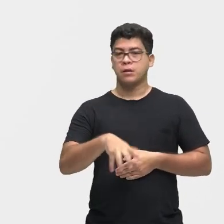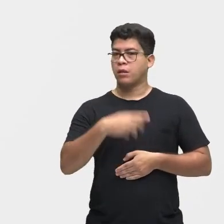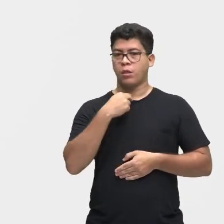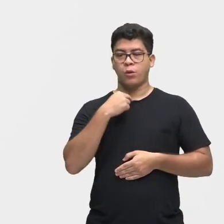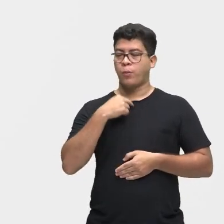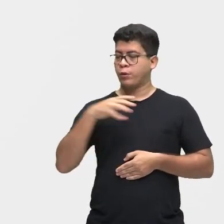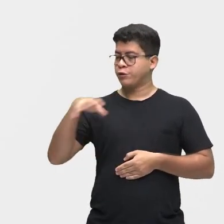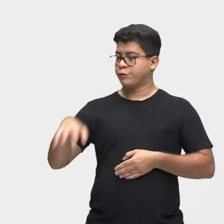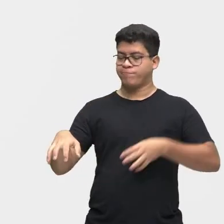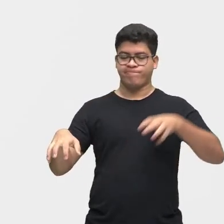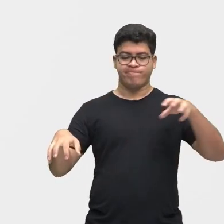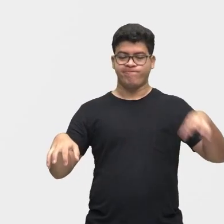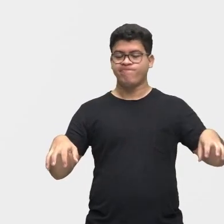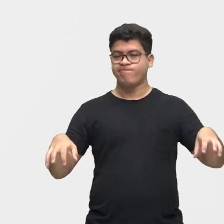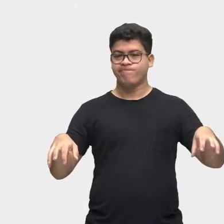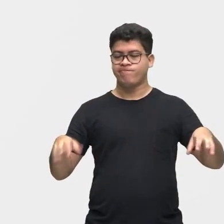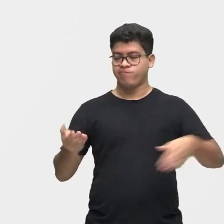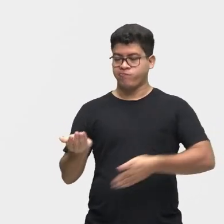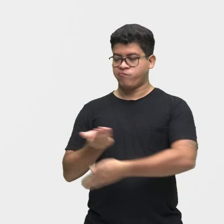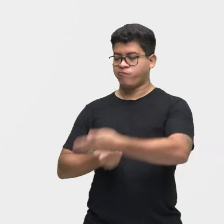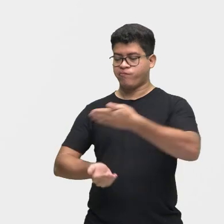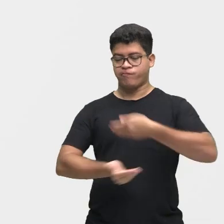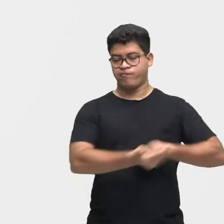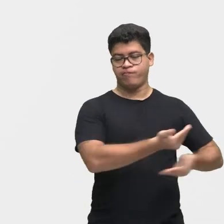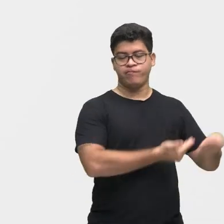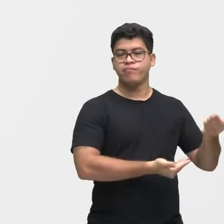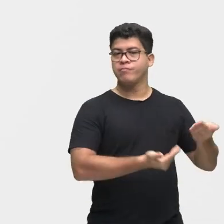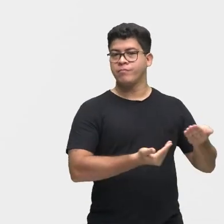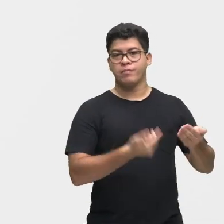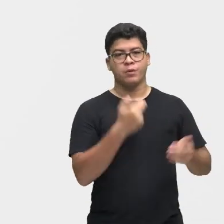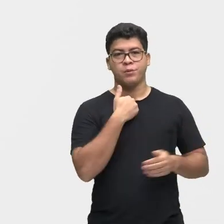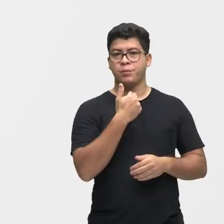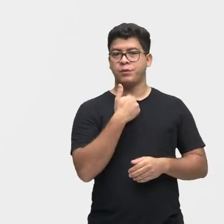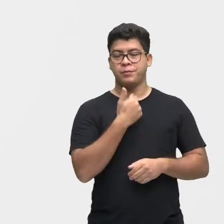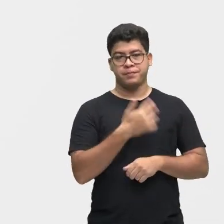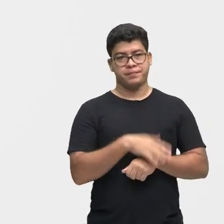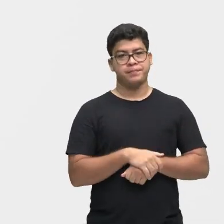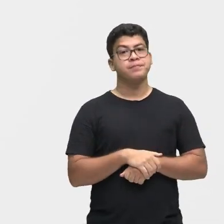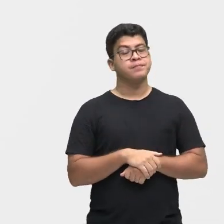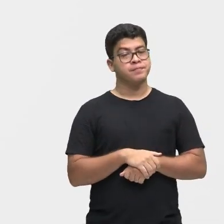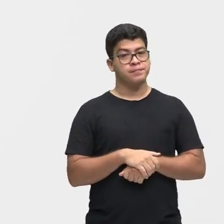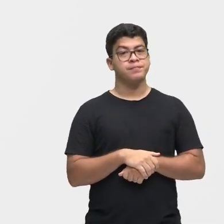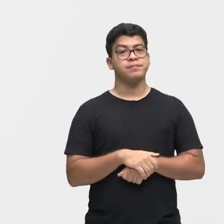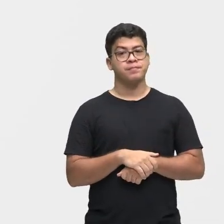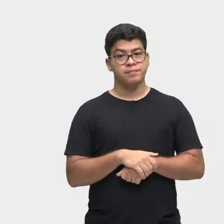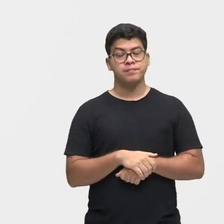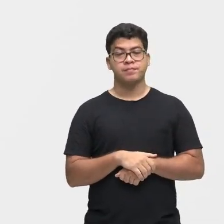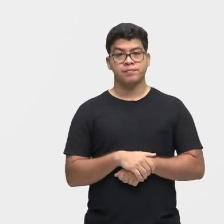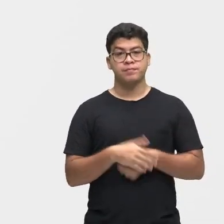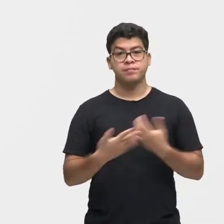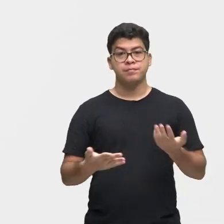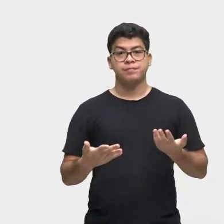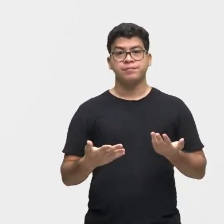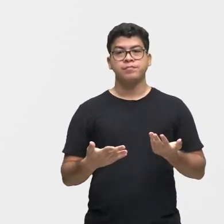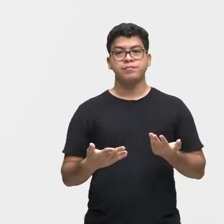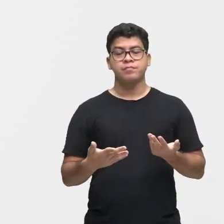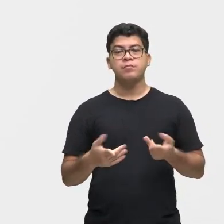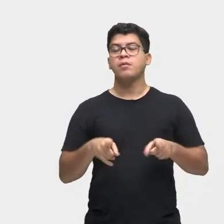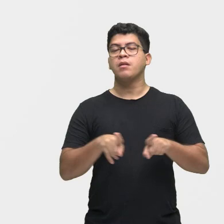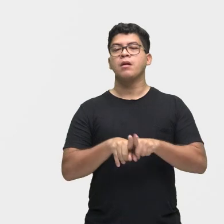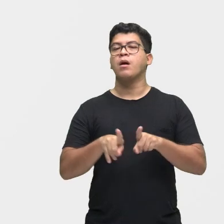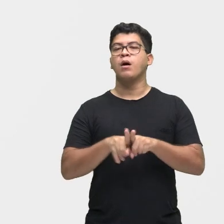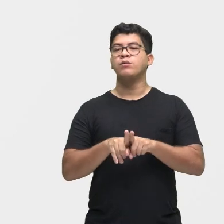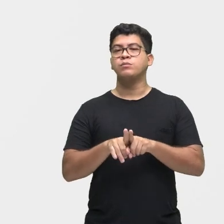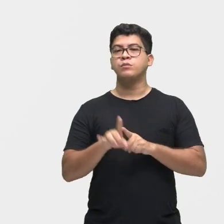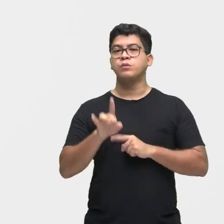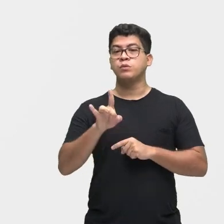Era isso que determinava aí o pacto colonial, tá certo? O pacto colonial determinava que as colônias só deveriam